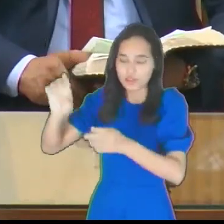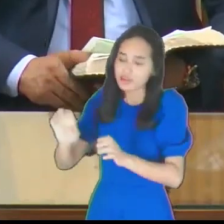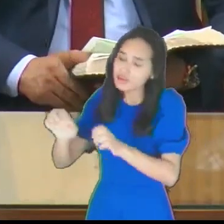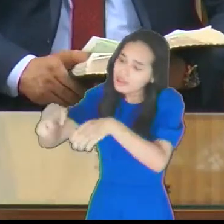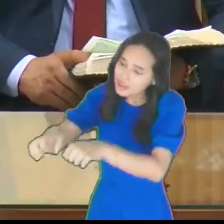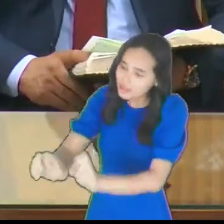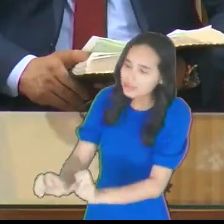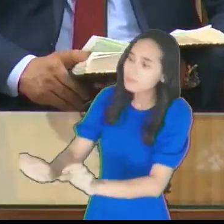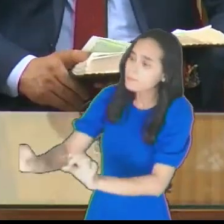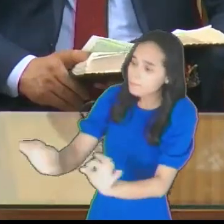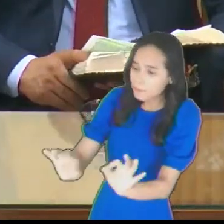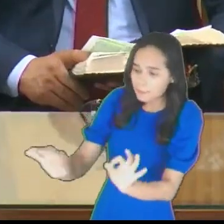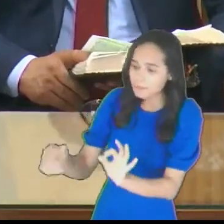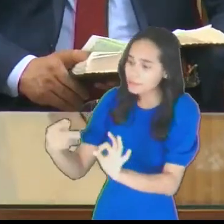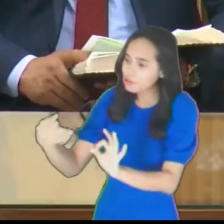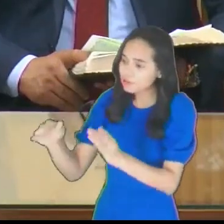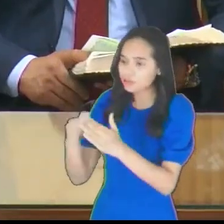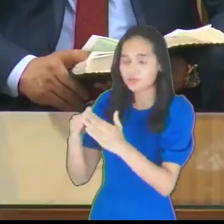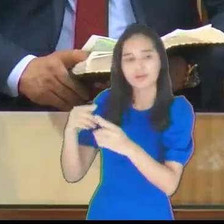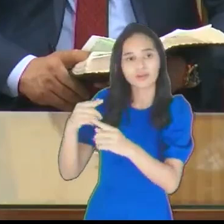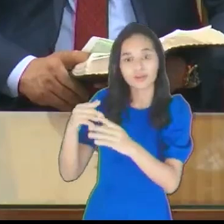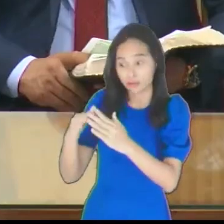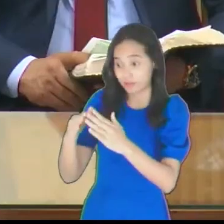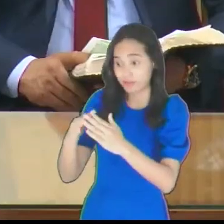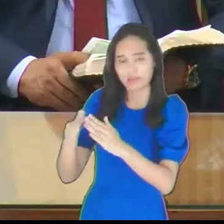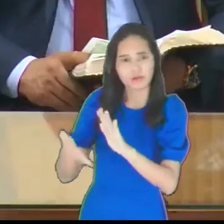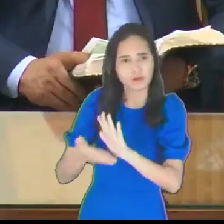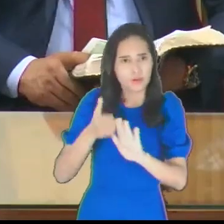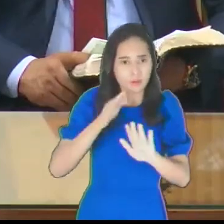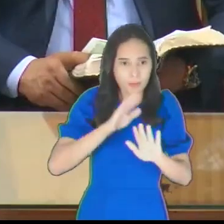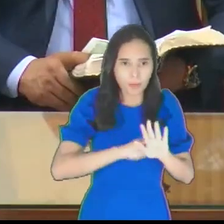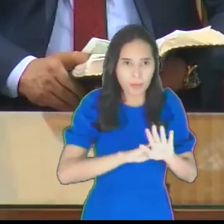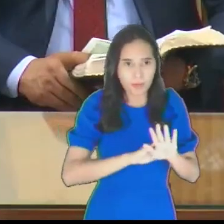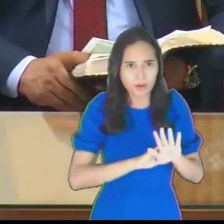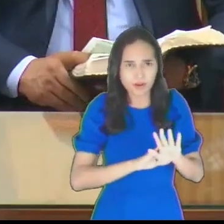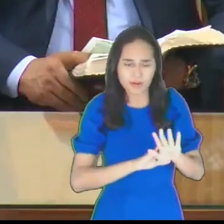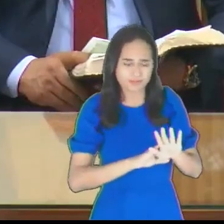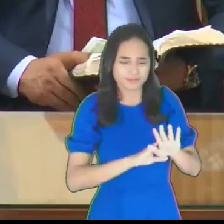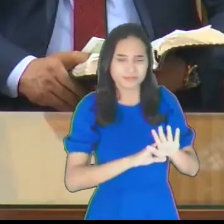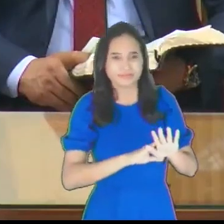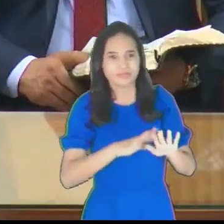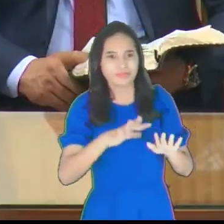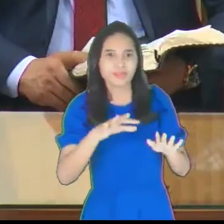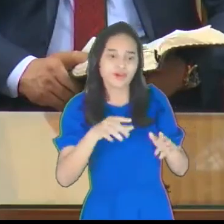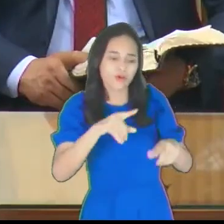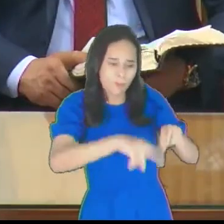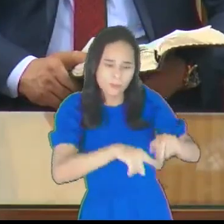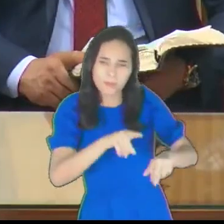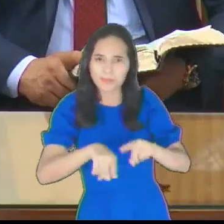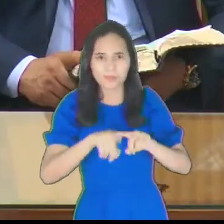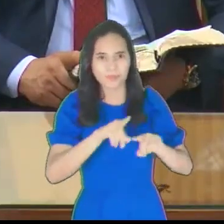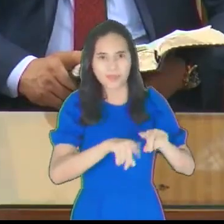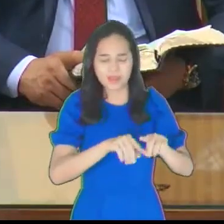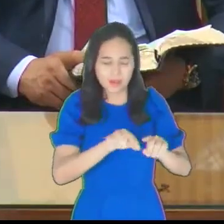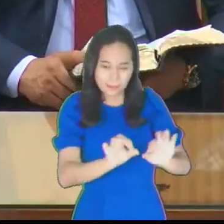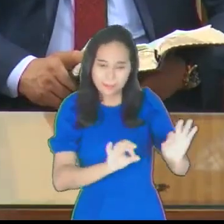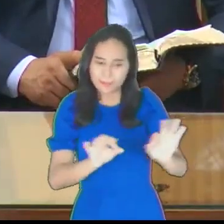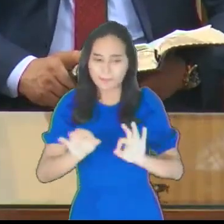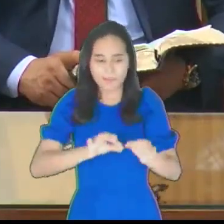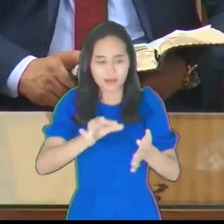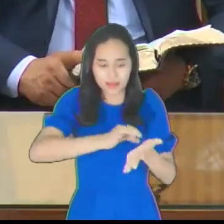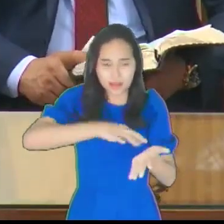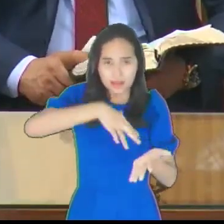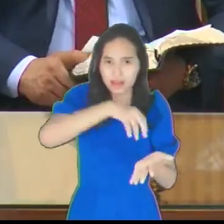a tua casa, não estava se referindo a registrar os documentos, os imóveis do cartório, não estava